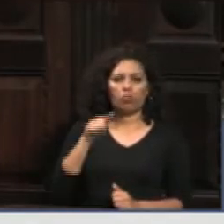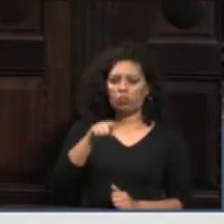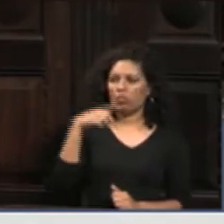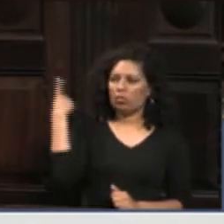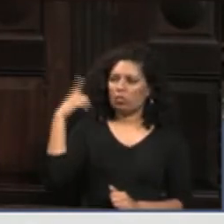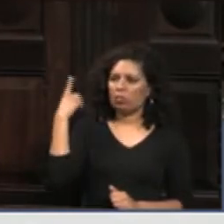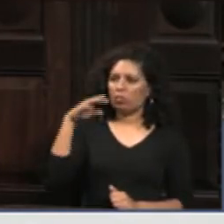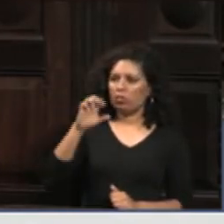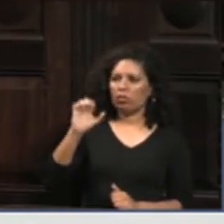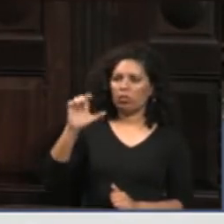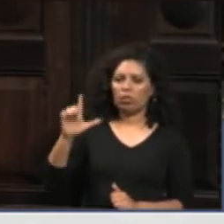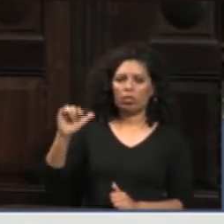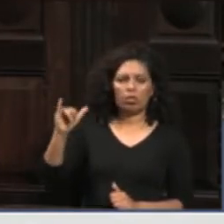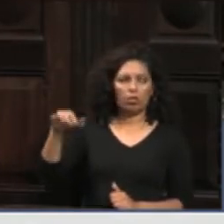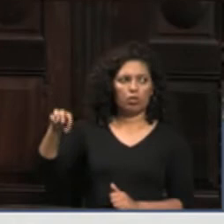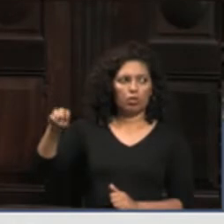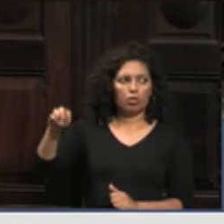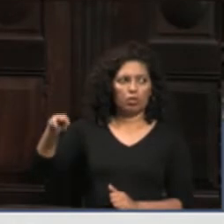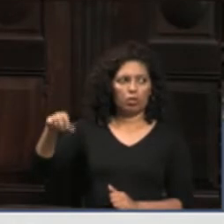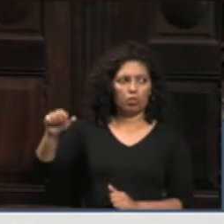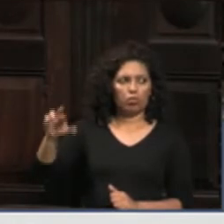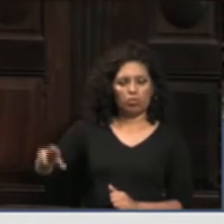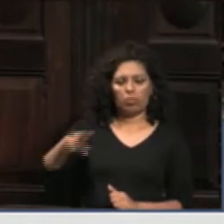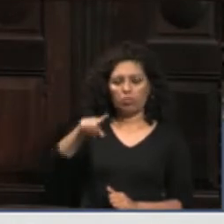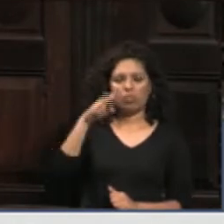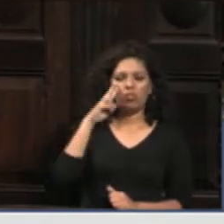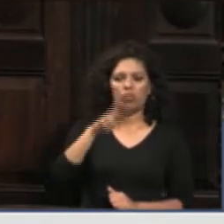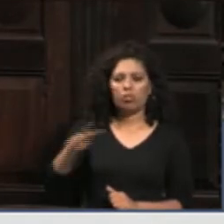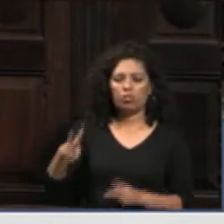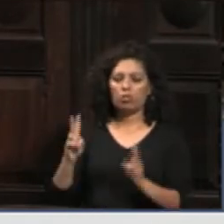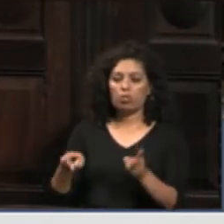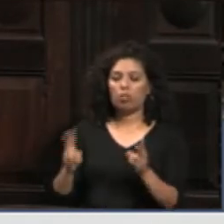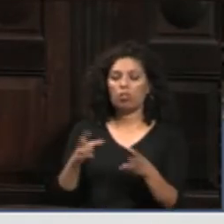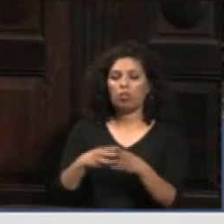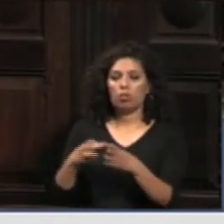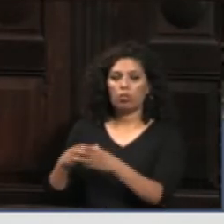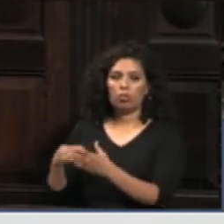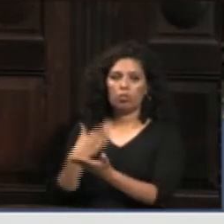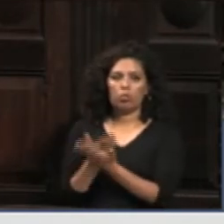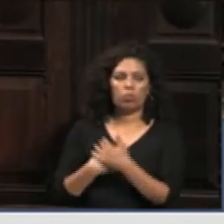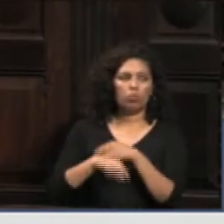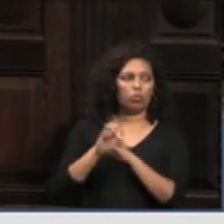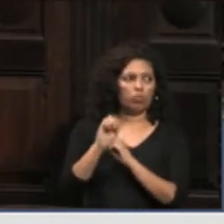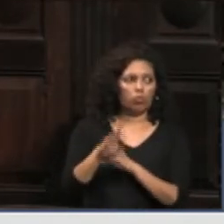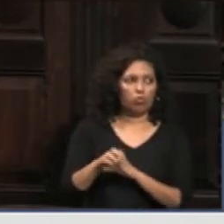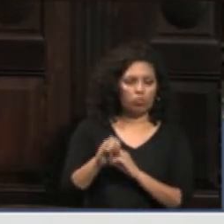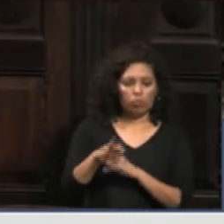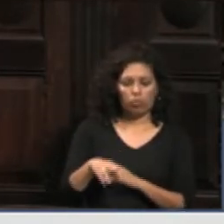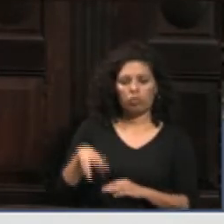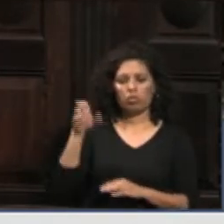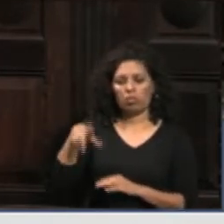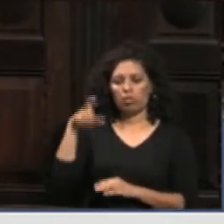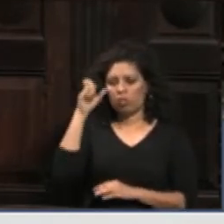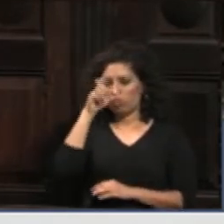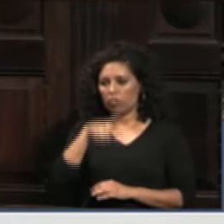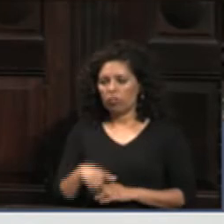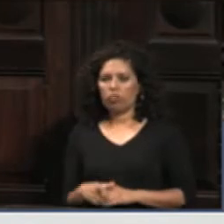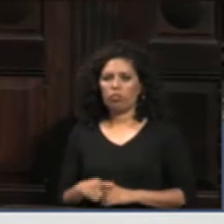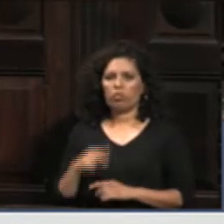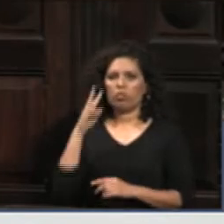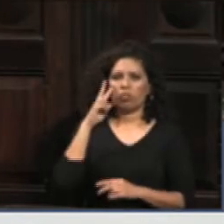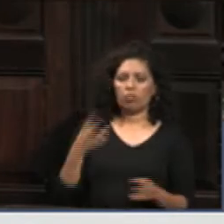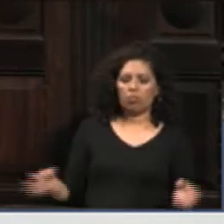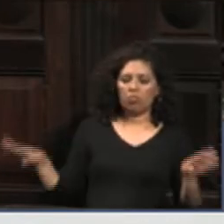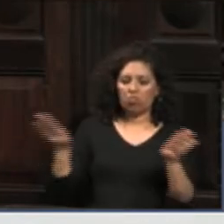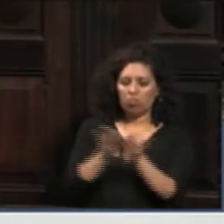presente. O senhor sempre viu na Comissão de Educação uma atuação consistente, lutando para que a gente possa não fechar